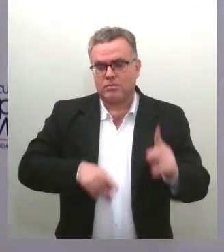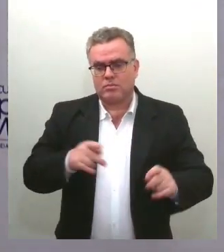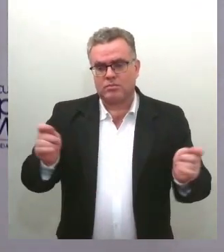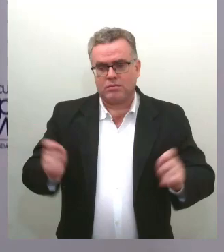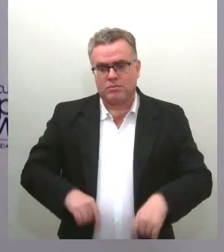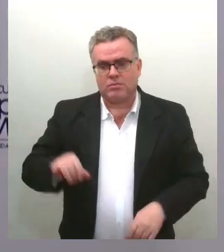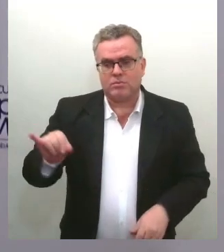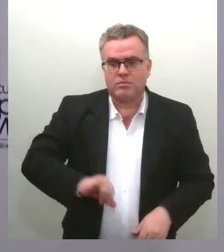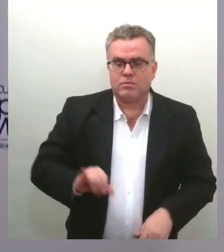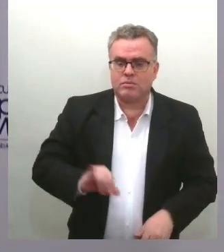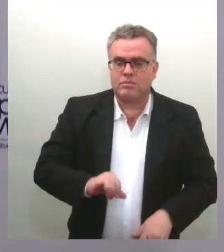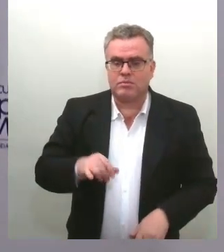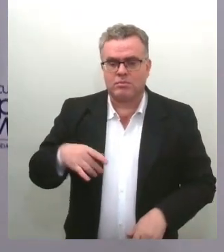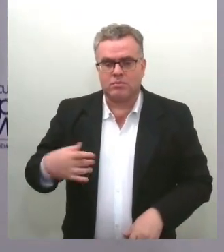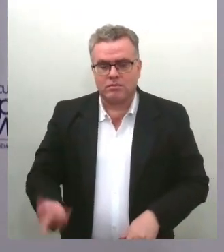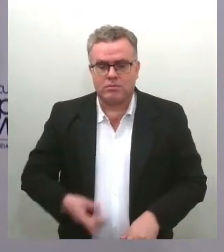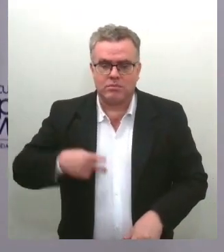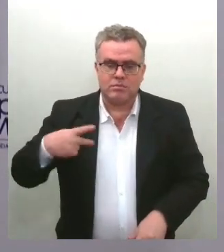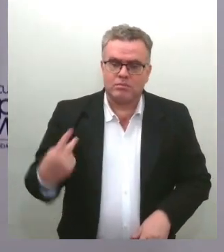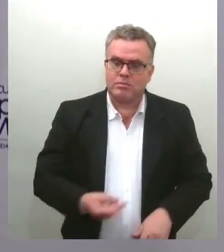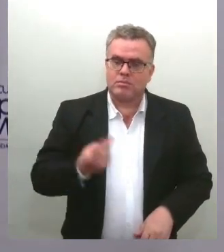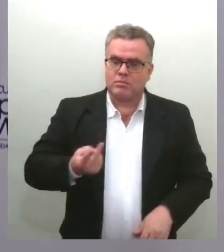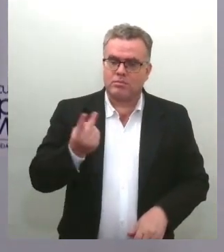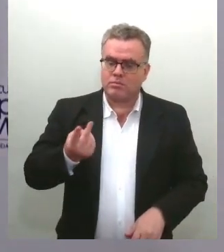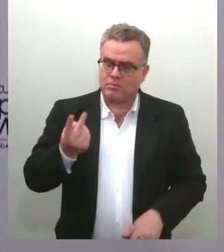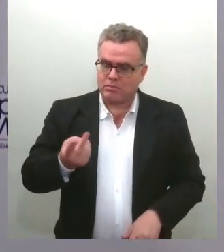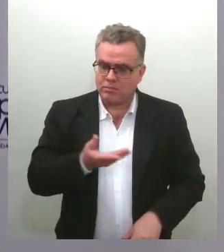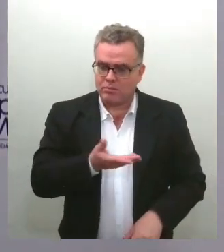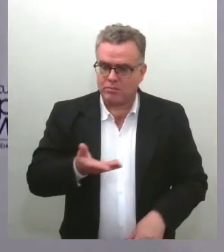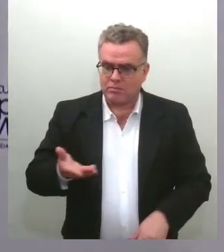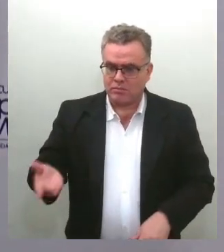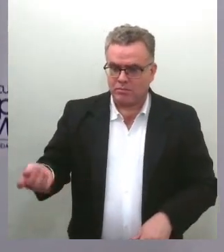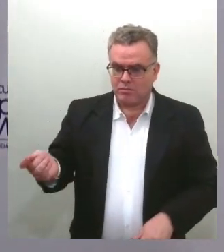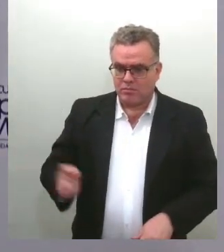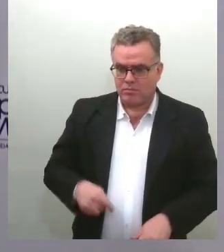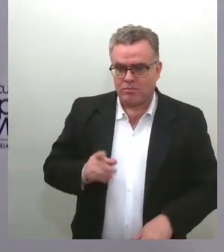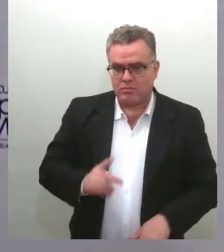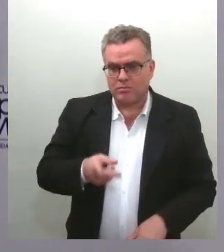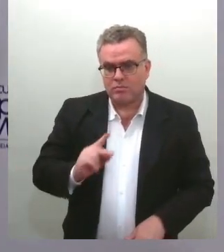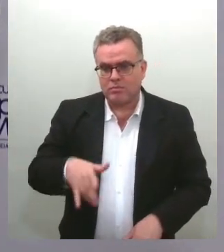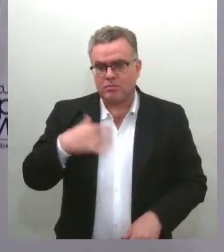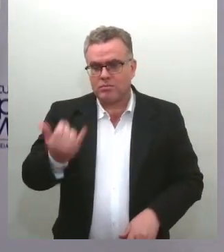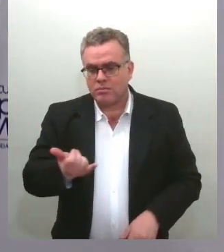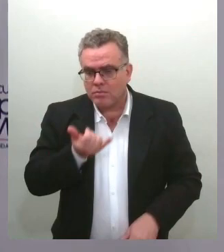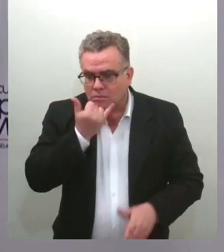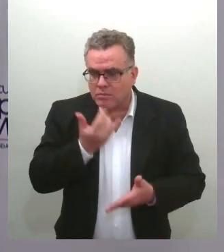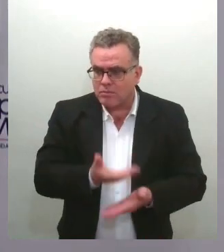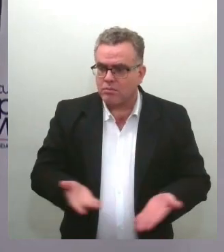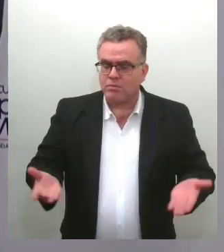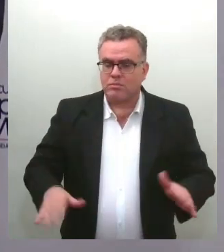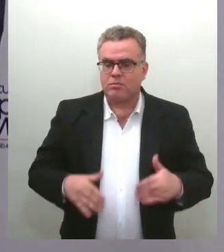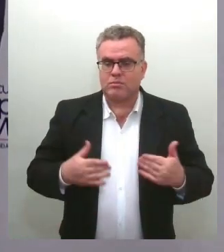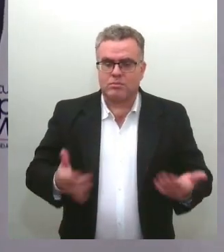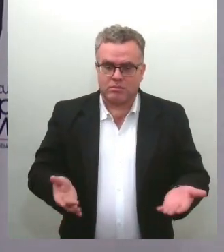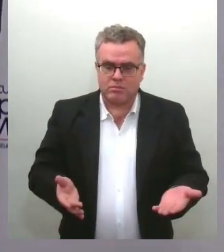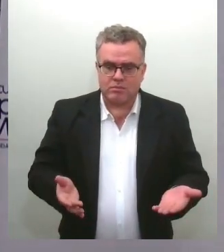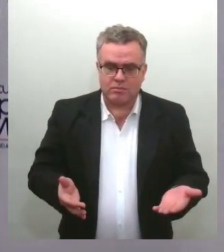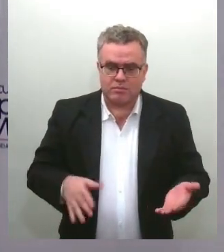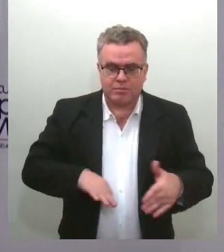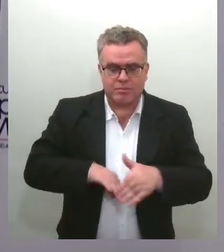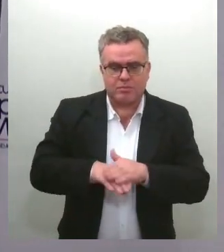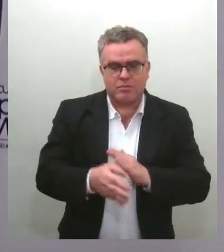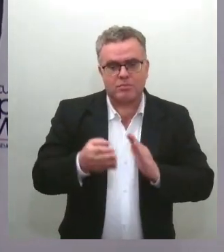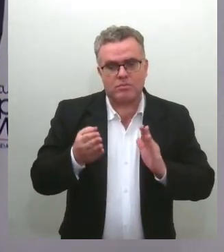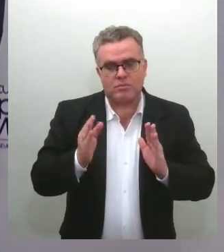do voto, né? Mas, infelizmente, há uma prática no nosso estado, no nosso Brasil, na geral, ainda das pessoas não valorizar,